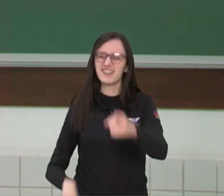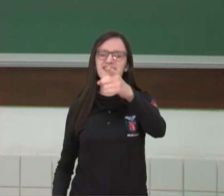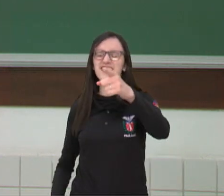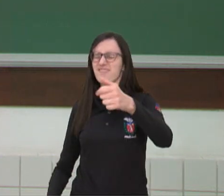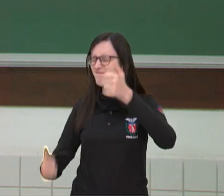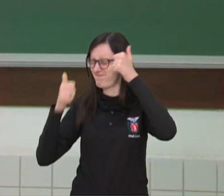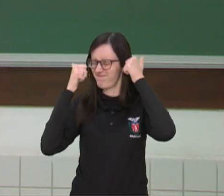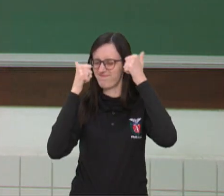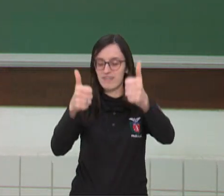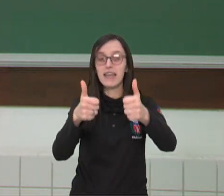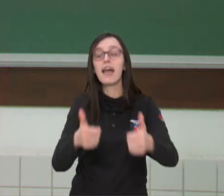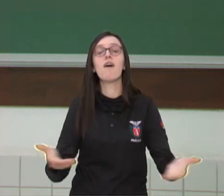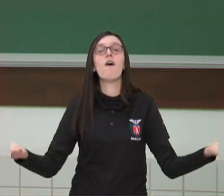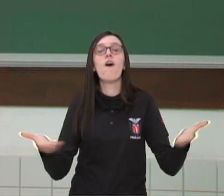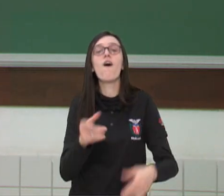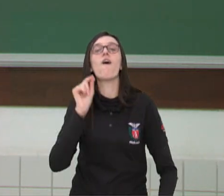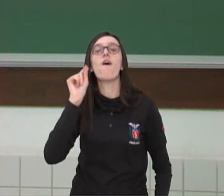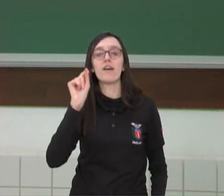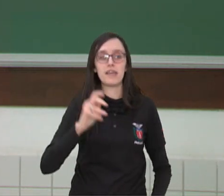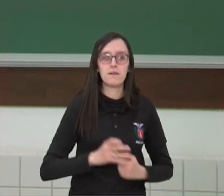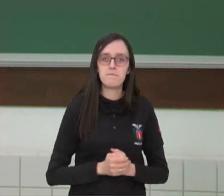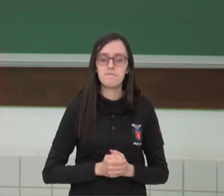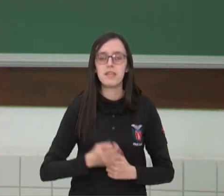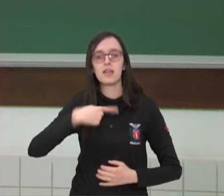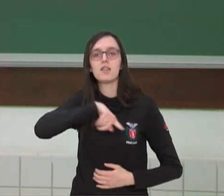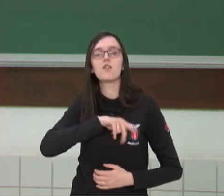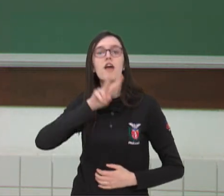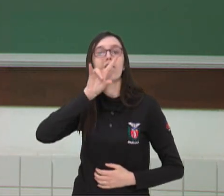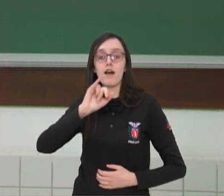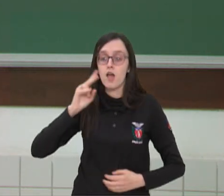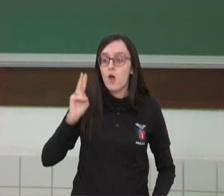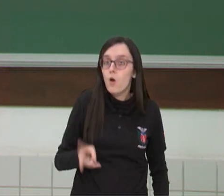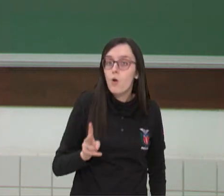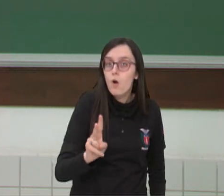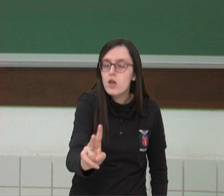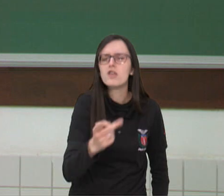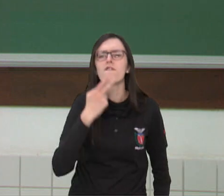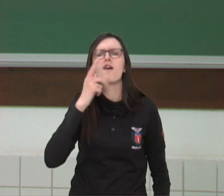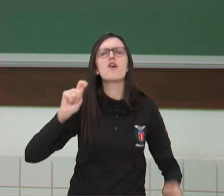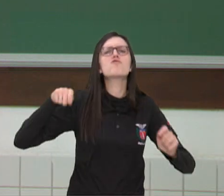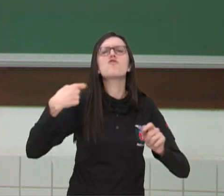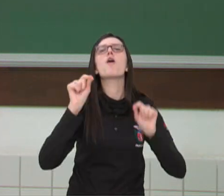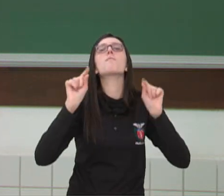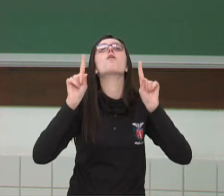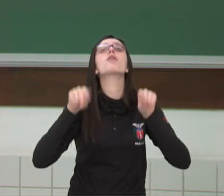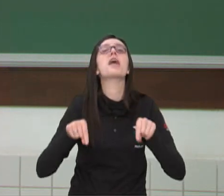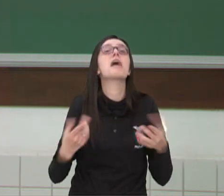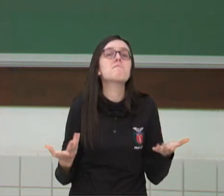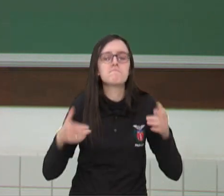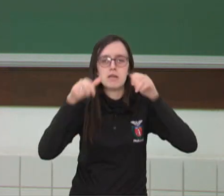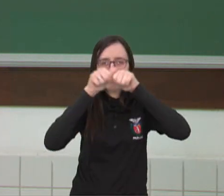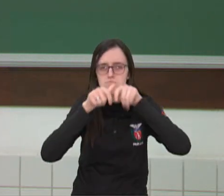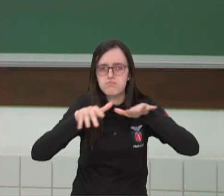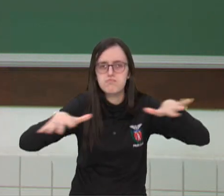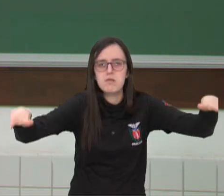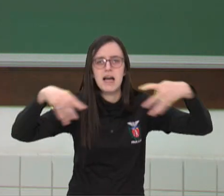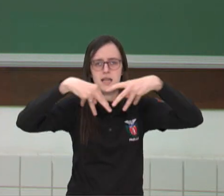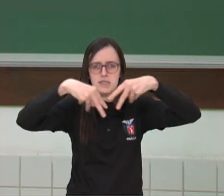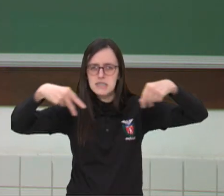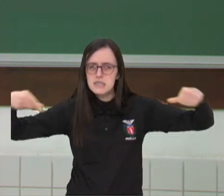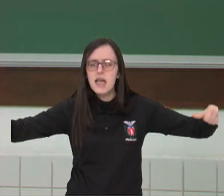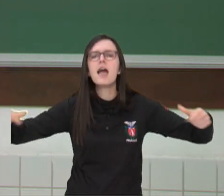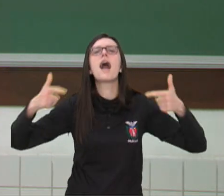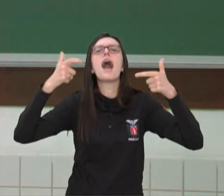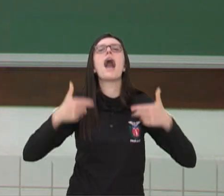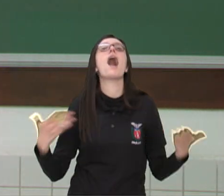muito bem! E hoje nós vamos continuar a falar sobre a expansão